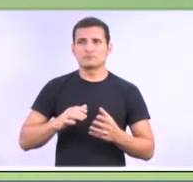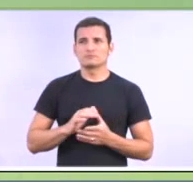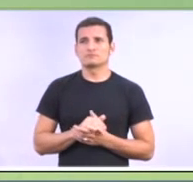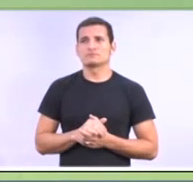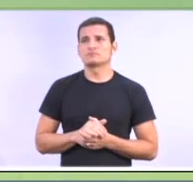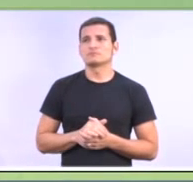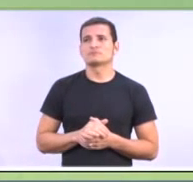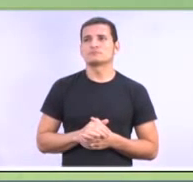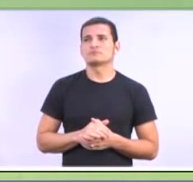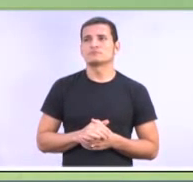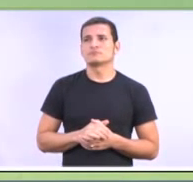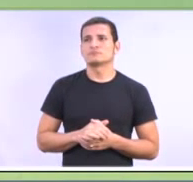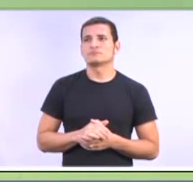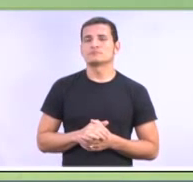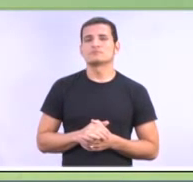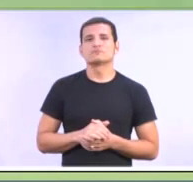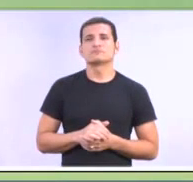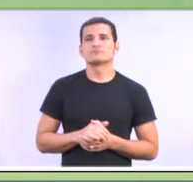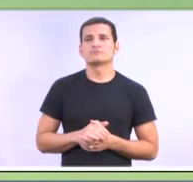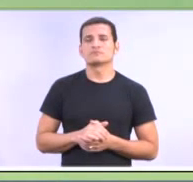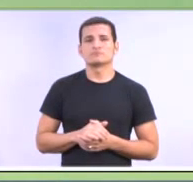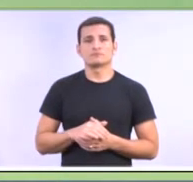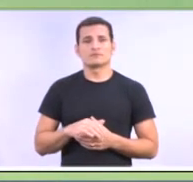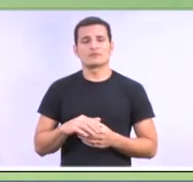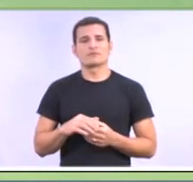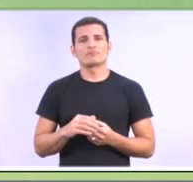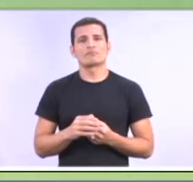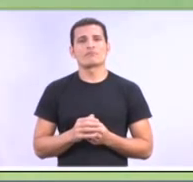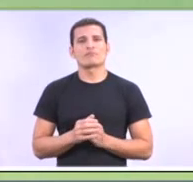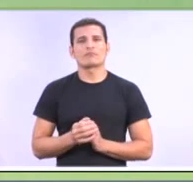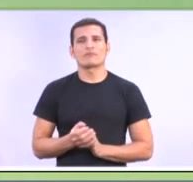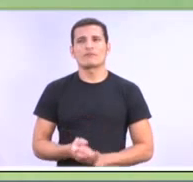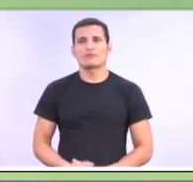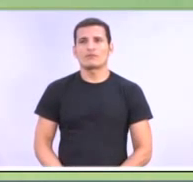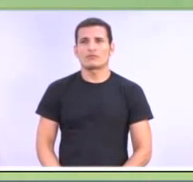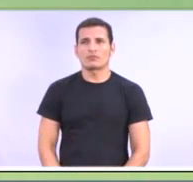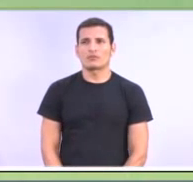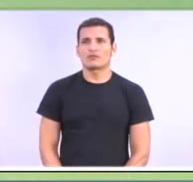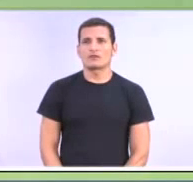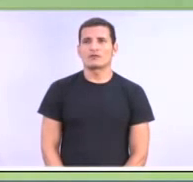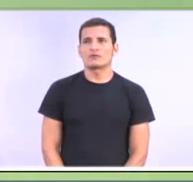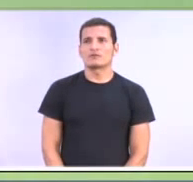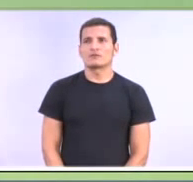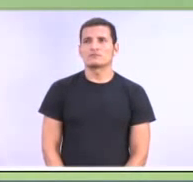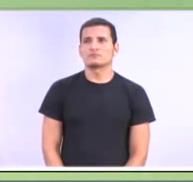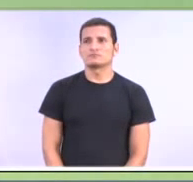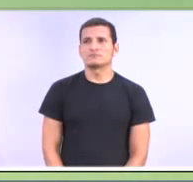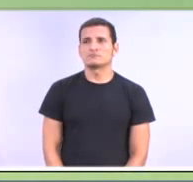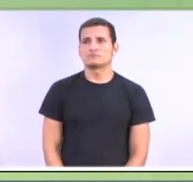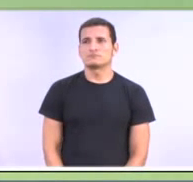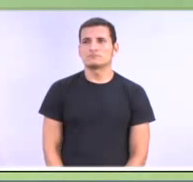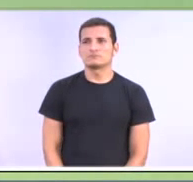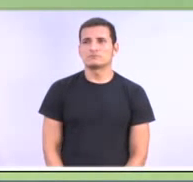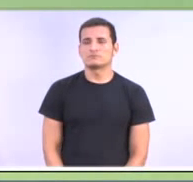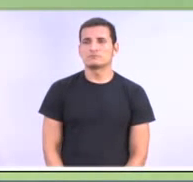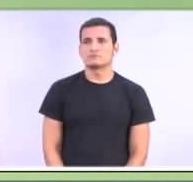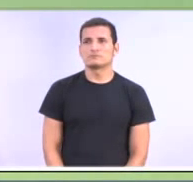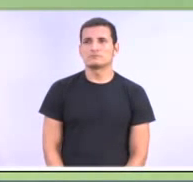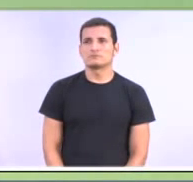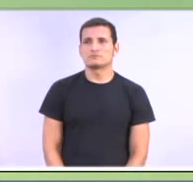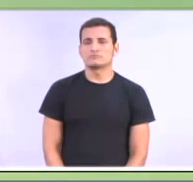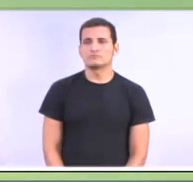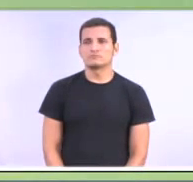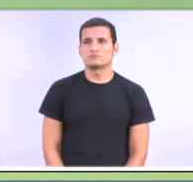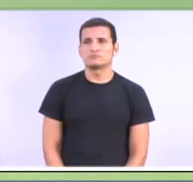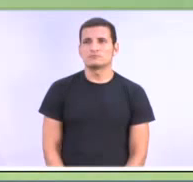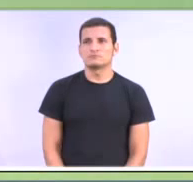para o qual é endereçada a comunicação recebe a informação e interpreta. E todos os demais o ignoram.